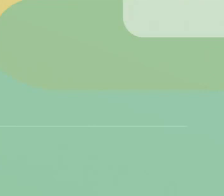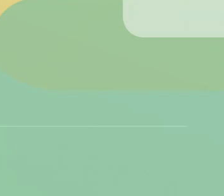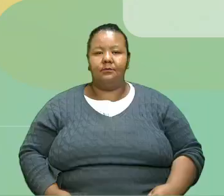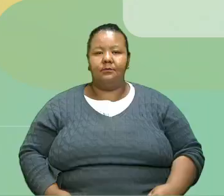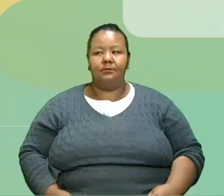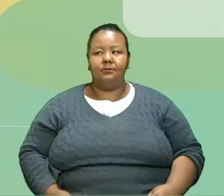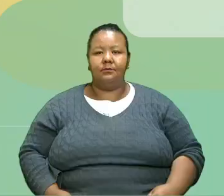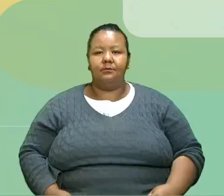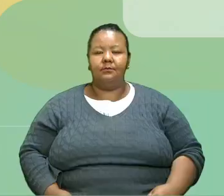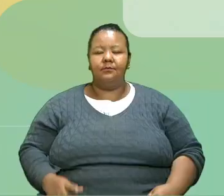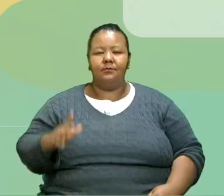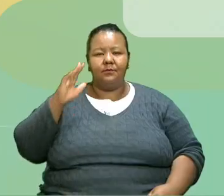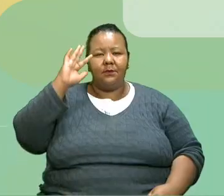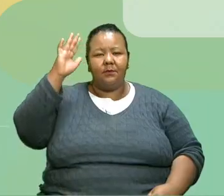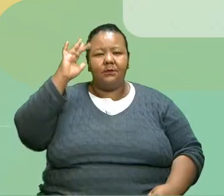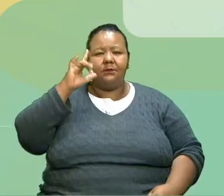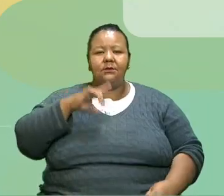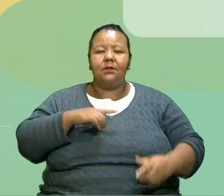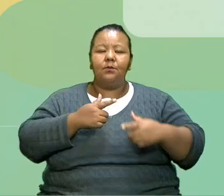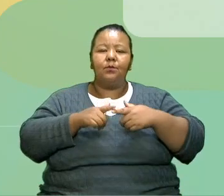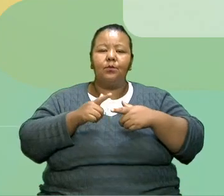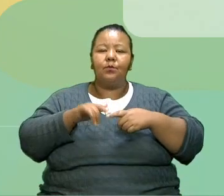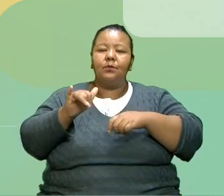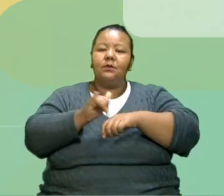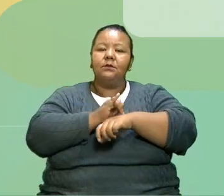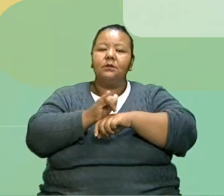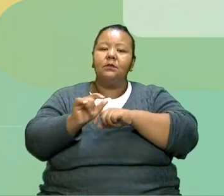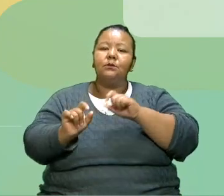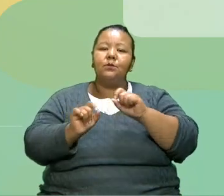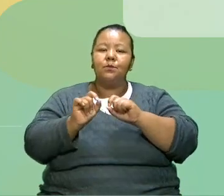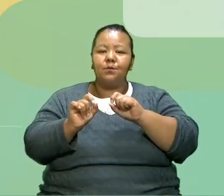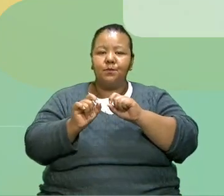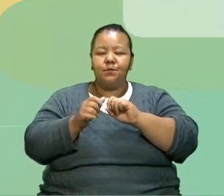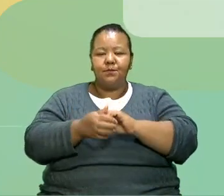que estratégias que você utilizaria?